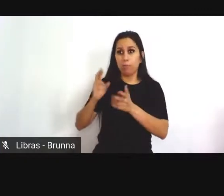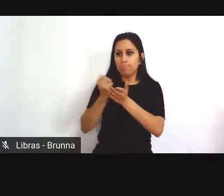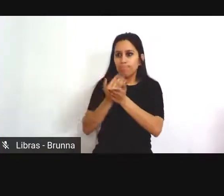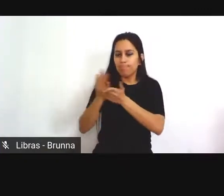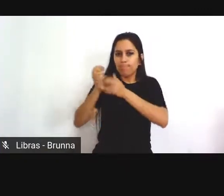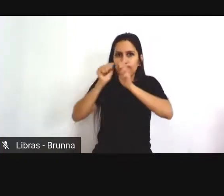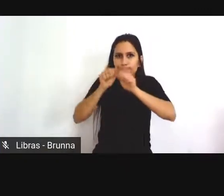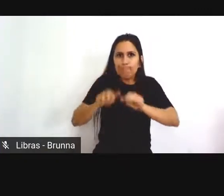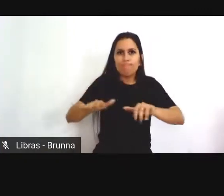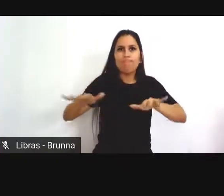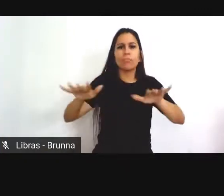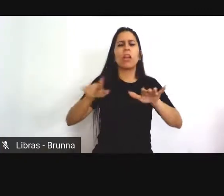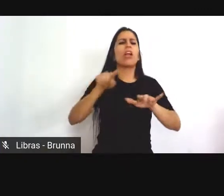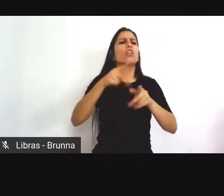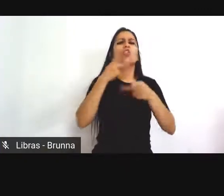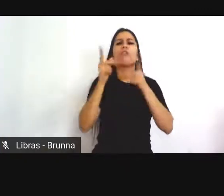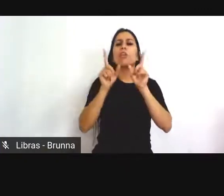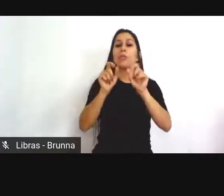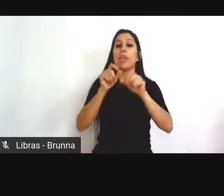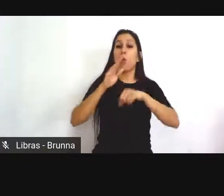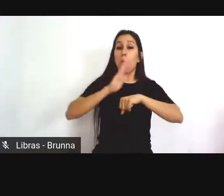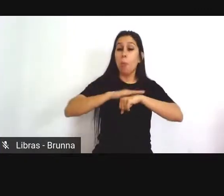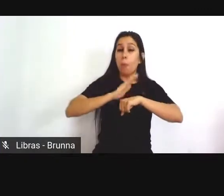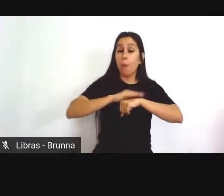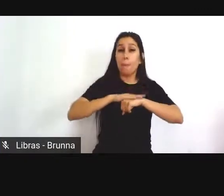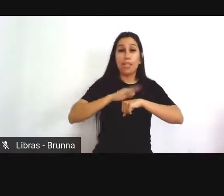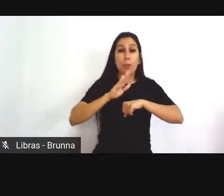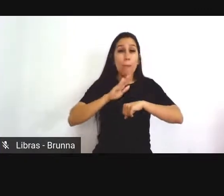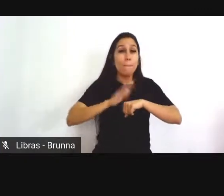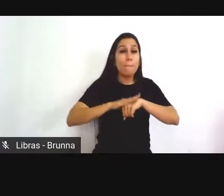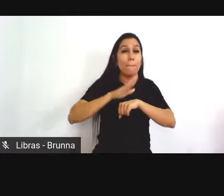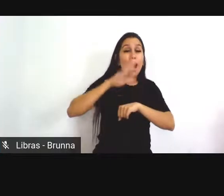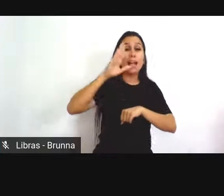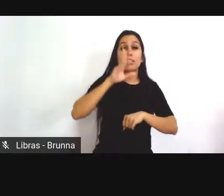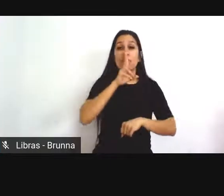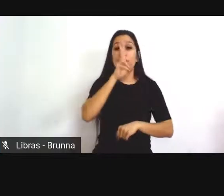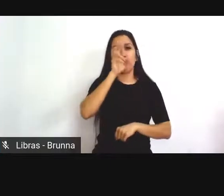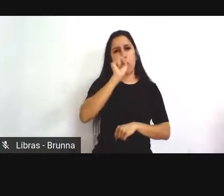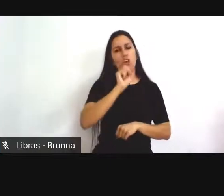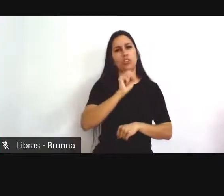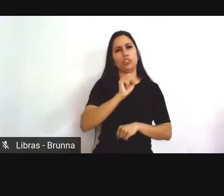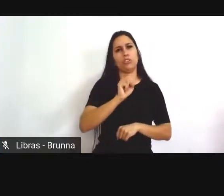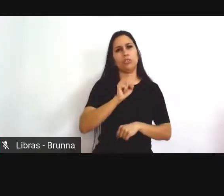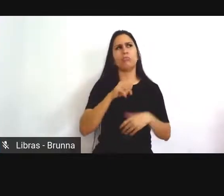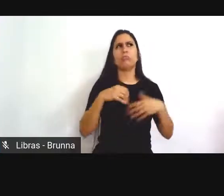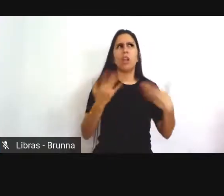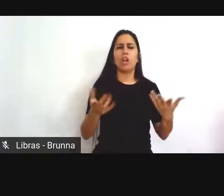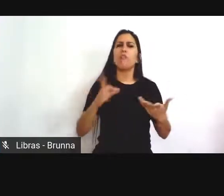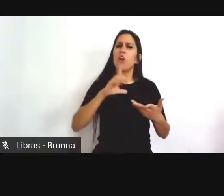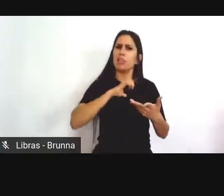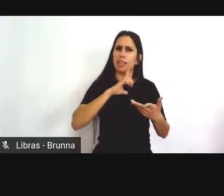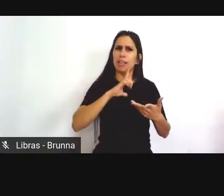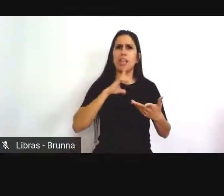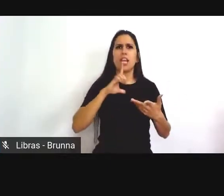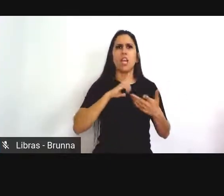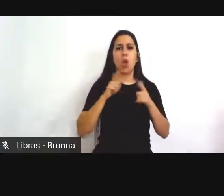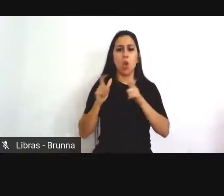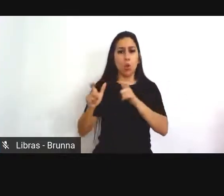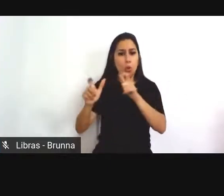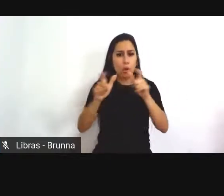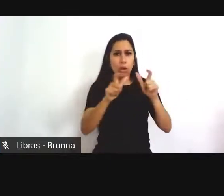isso eu estou dizendo um momento mais intenso. Eu tenho vários momentos. Então, você cria uma rede